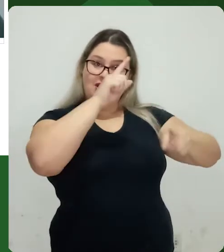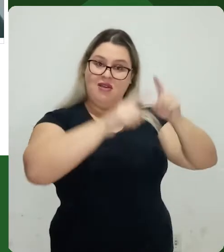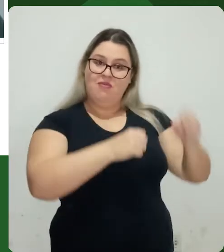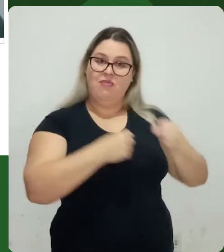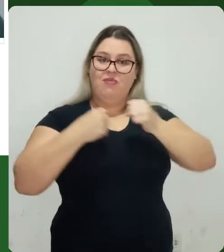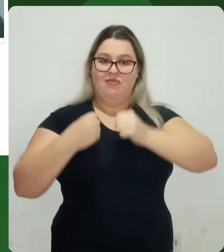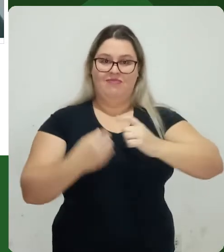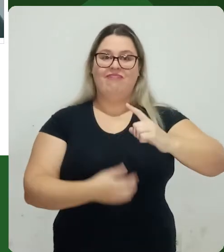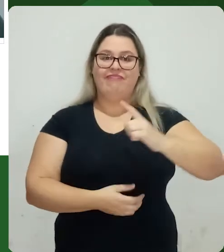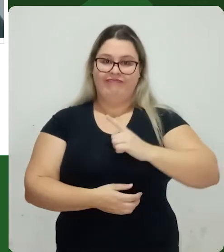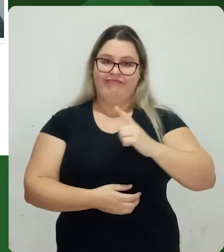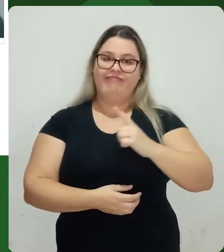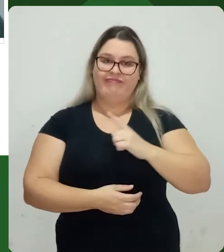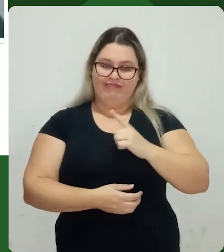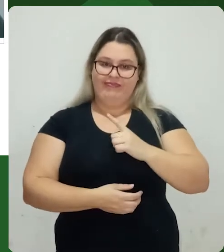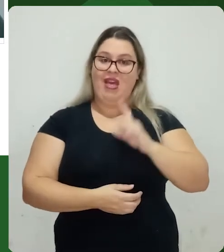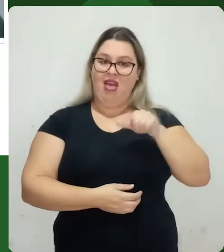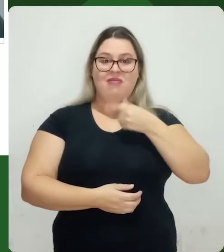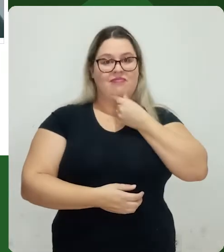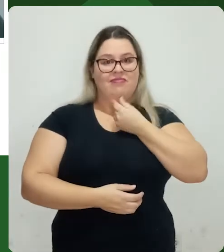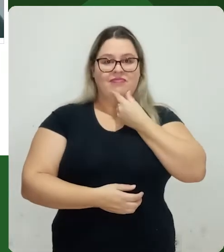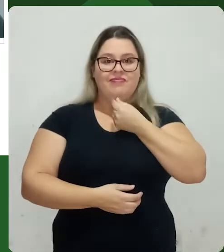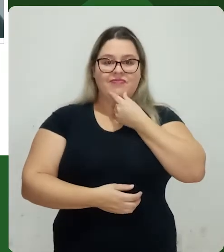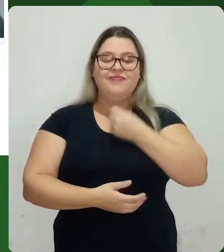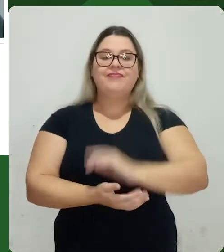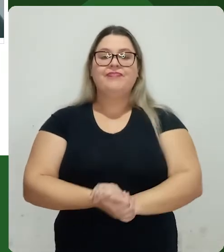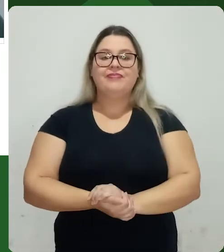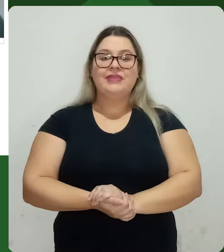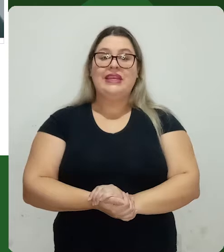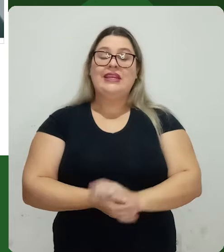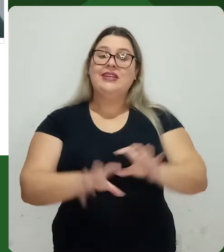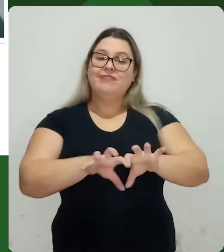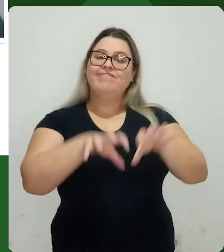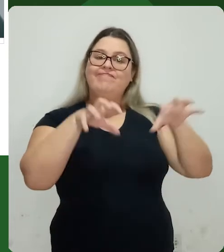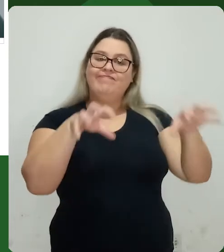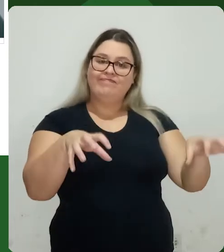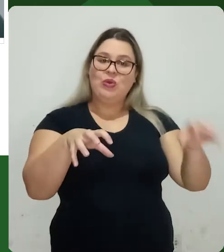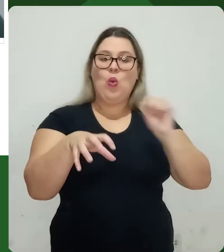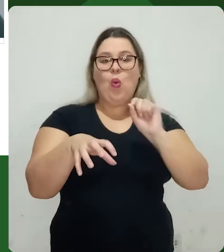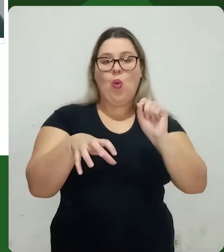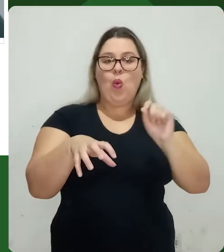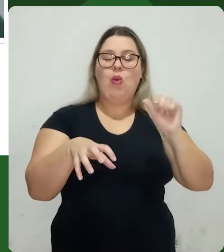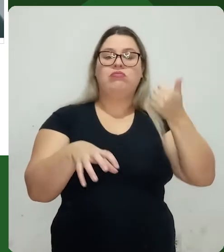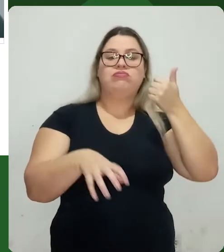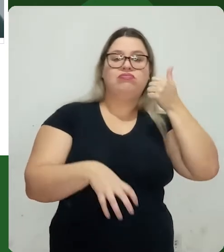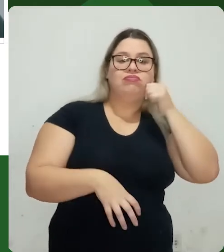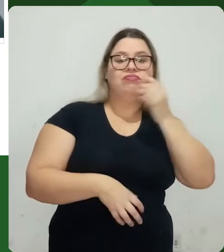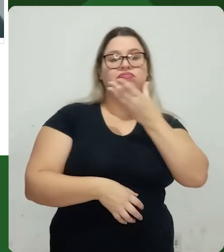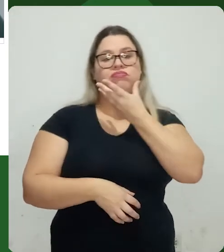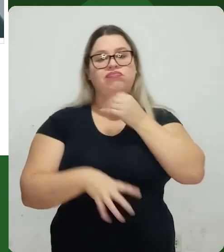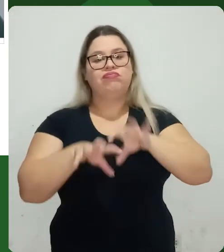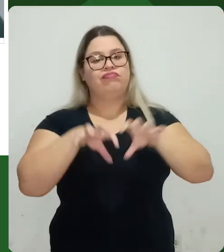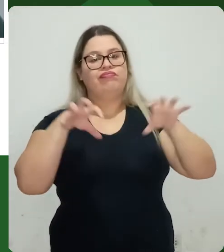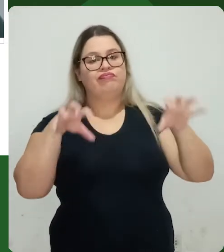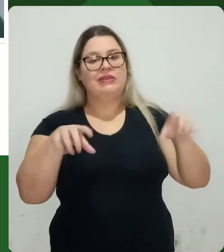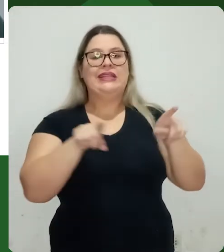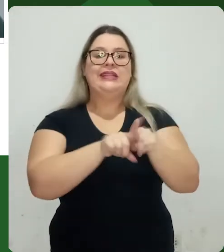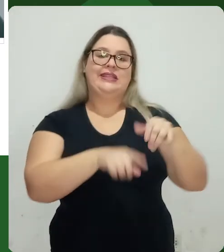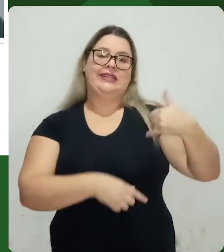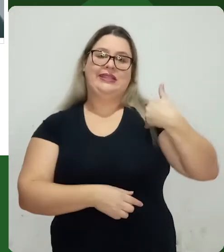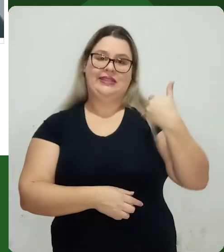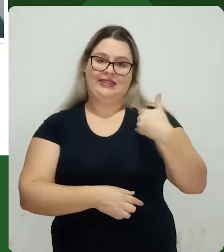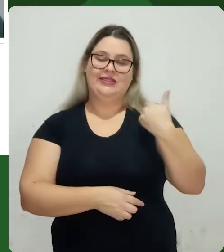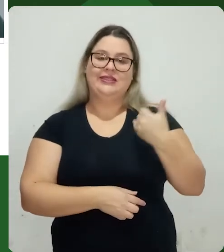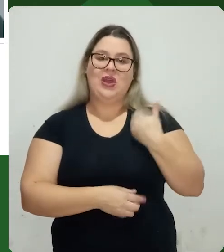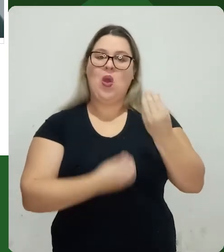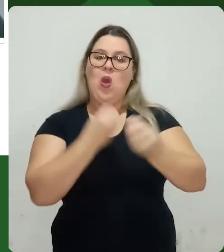tá, tinha o poder, tá, de orientação masculina, tá, e divisão sexual do trabalho de idade. A gente tem